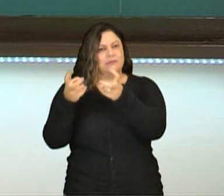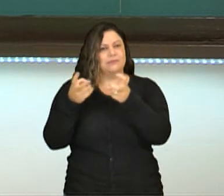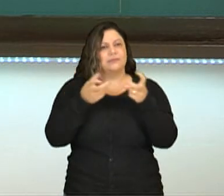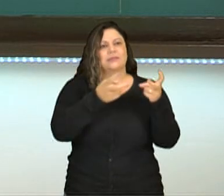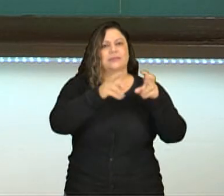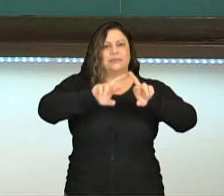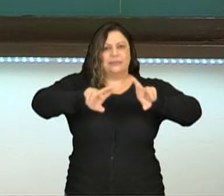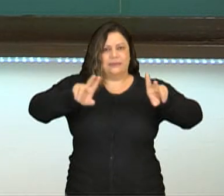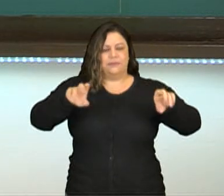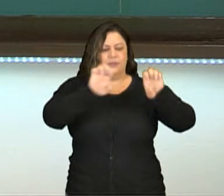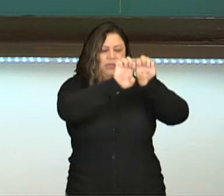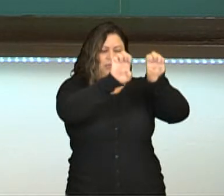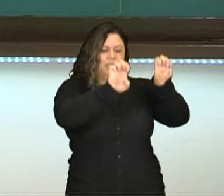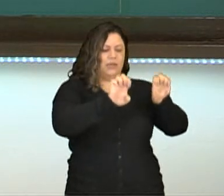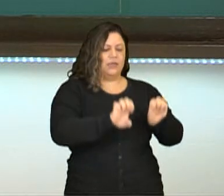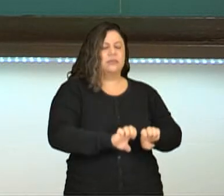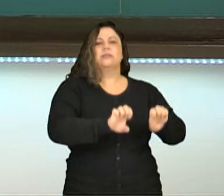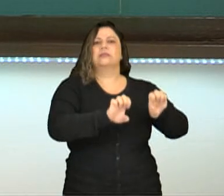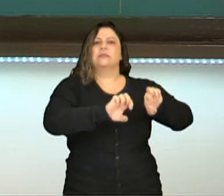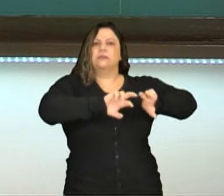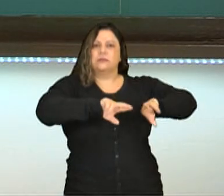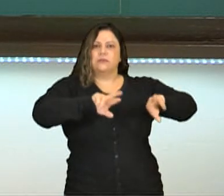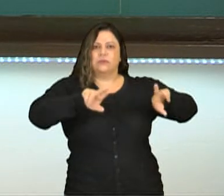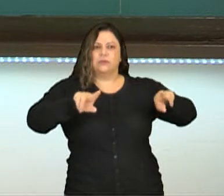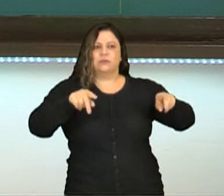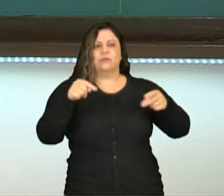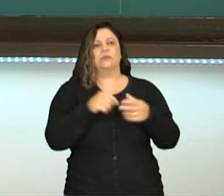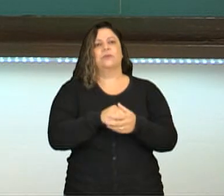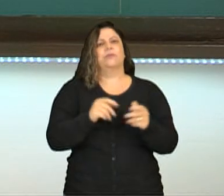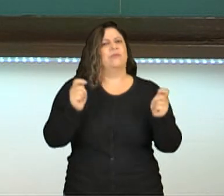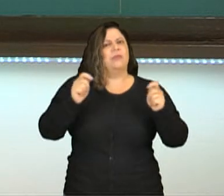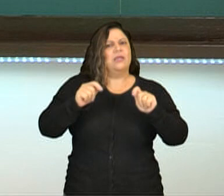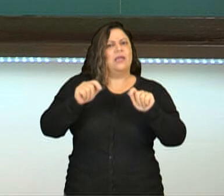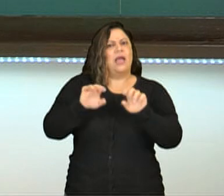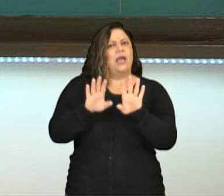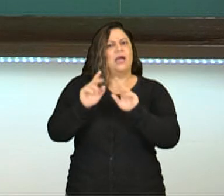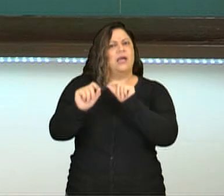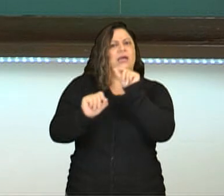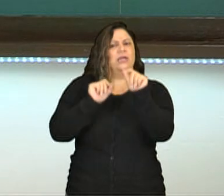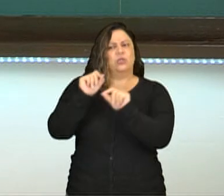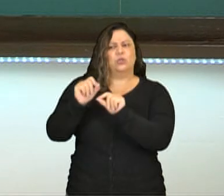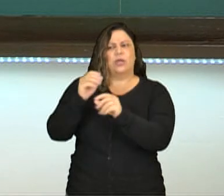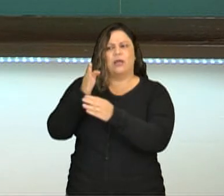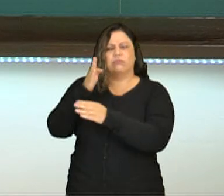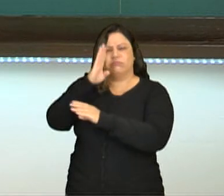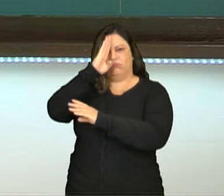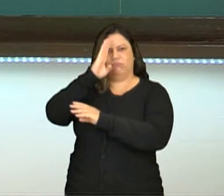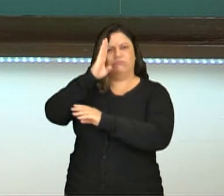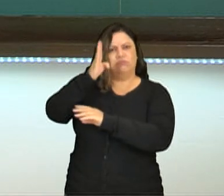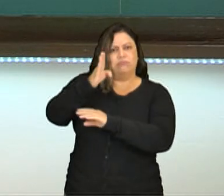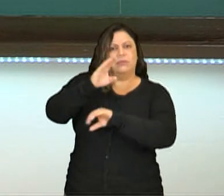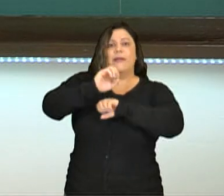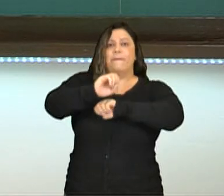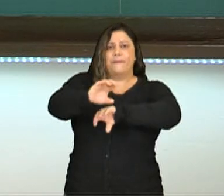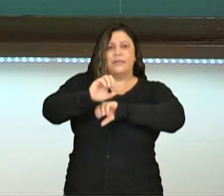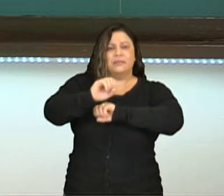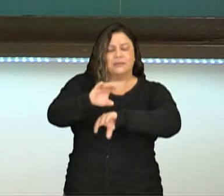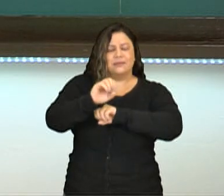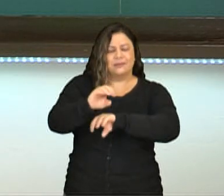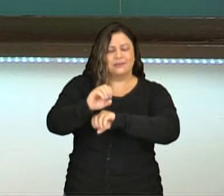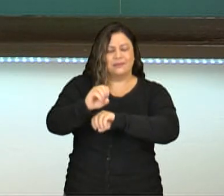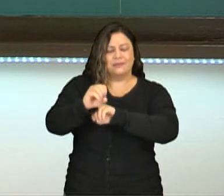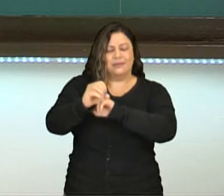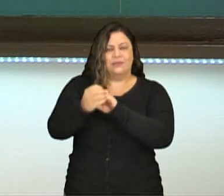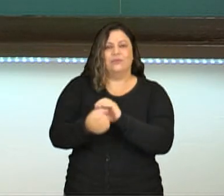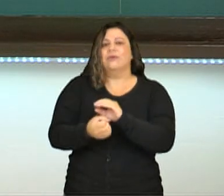uma estrutura como o trivium e o quadrivium, que era uma estrutura já designada para o ensino. A fundação das